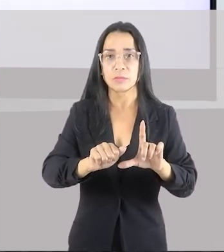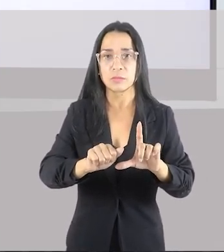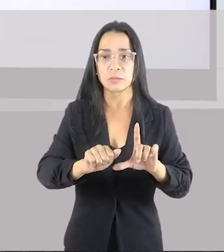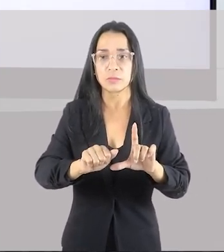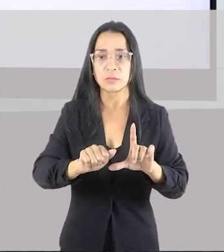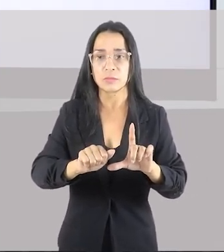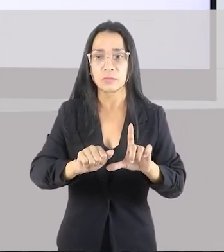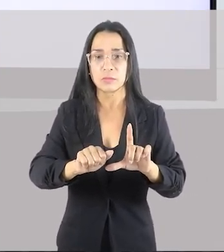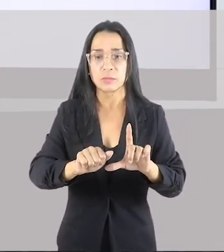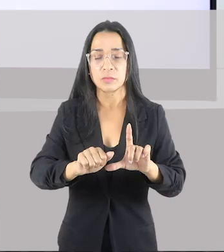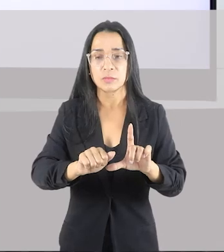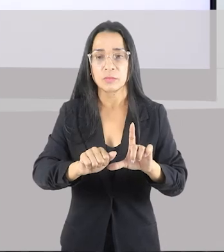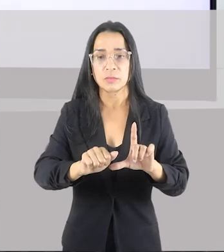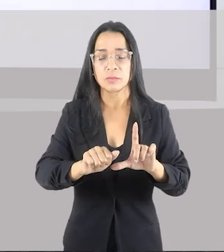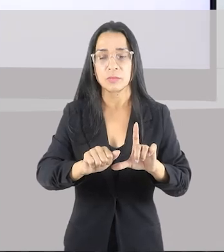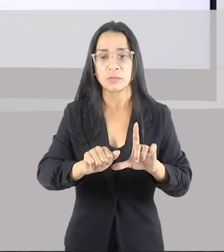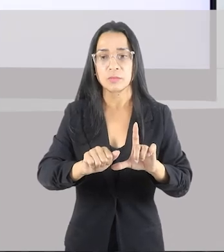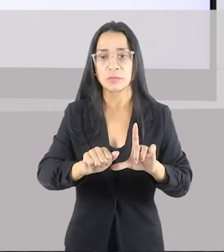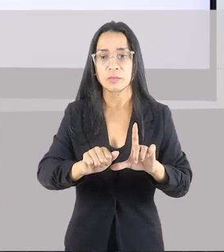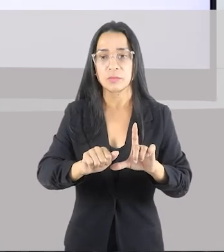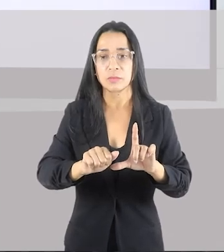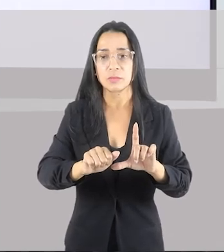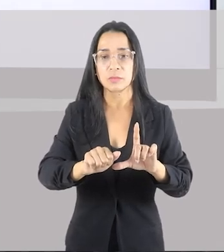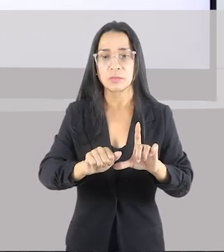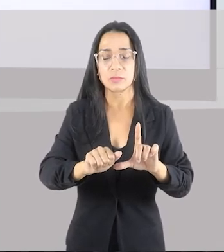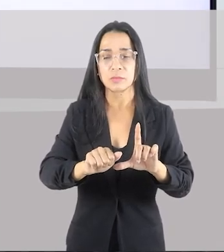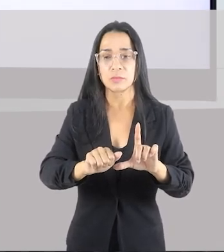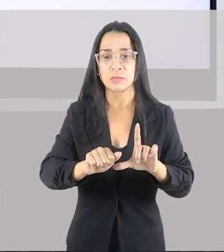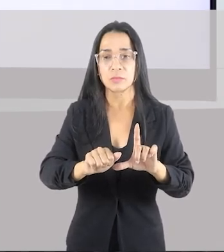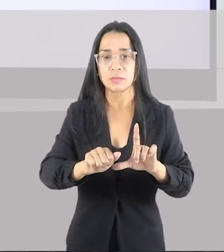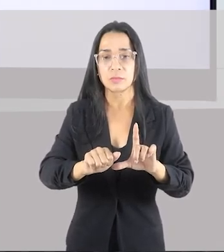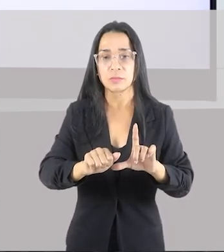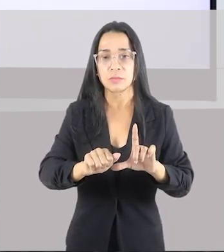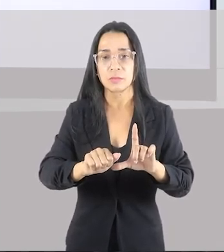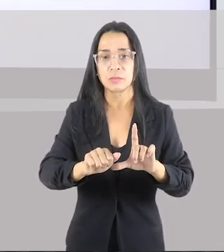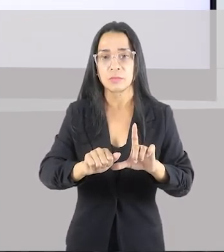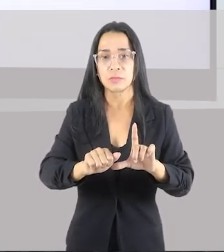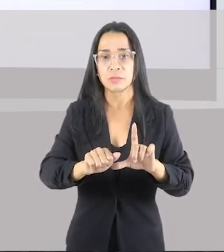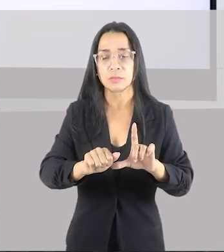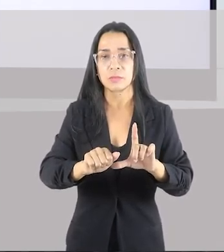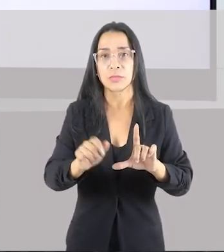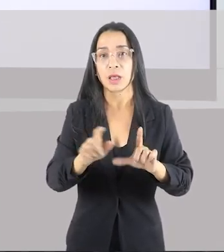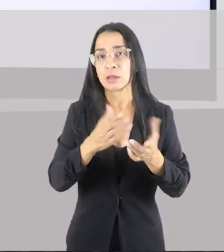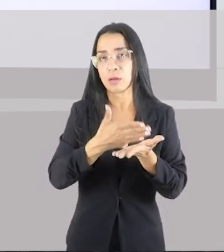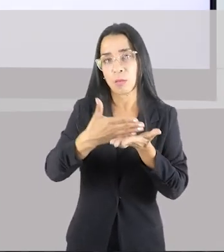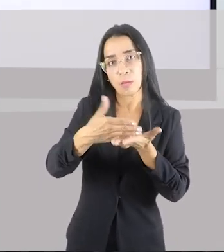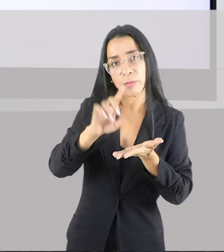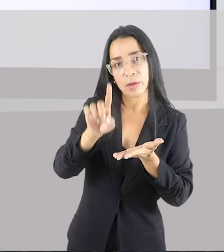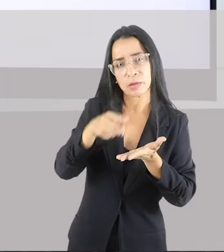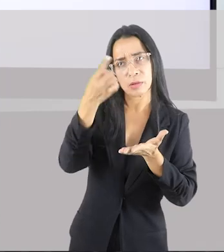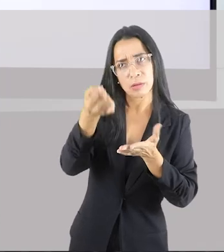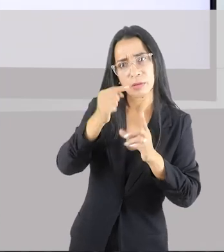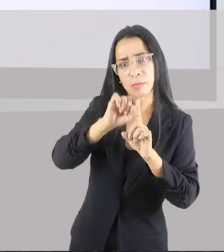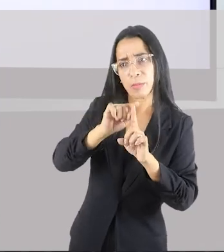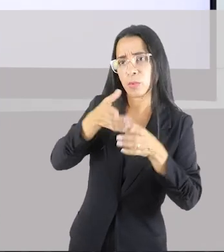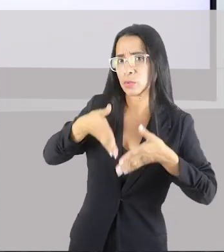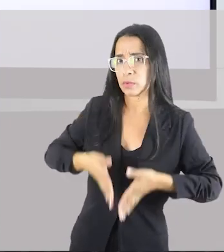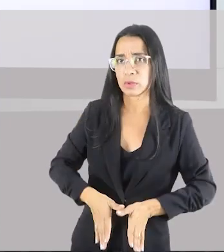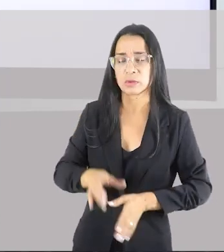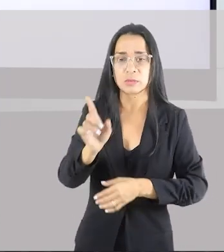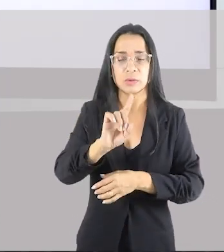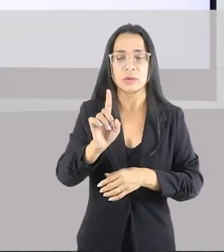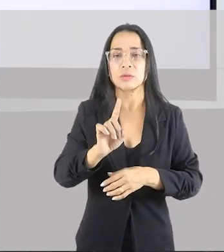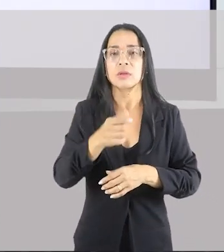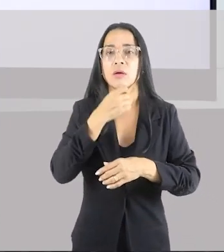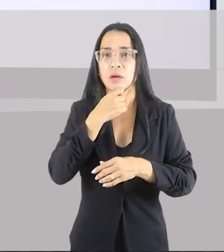após o nascimento, sendo maturados e liberados a partir da puberdade. Gente, não começa só depois do nascimento, como a gente falou,